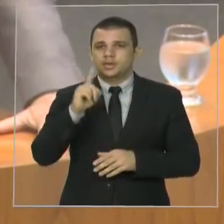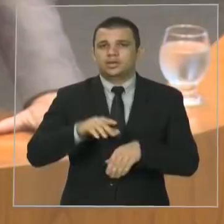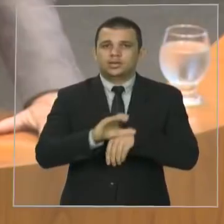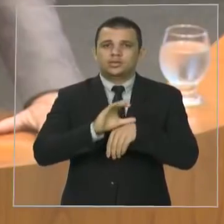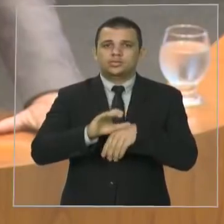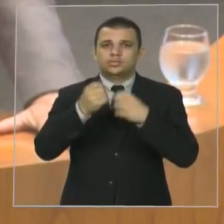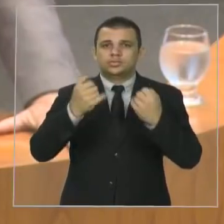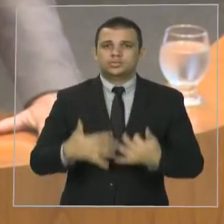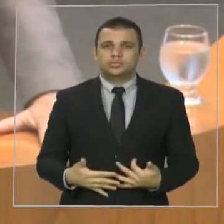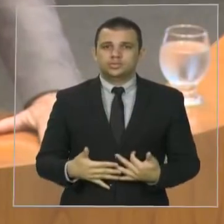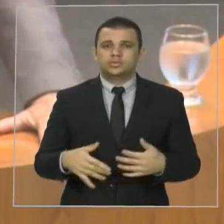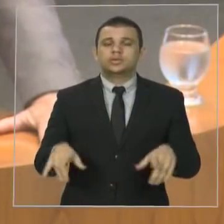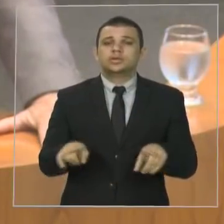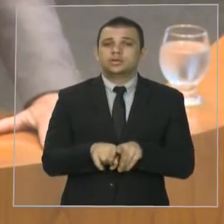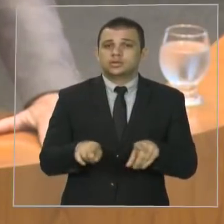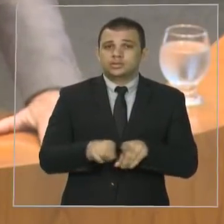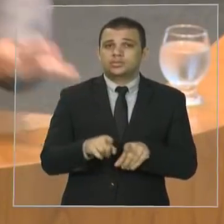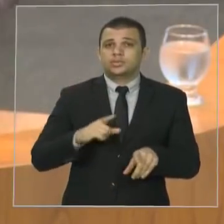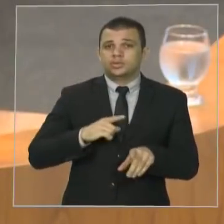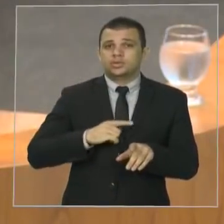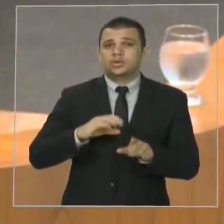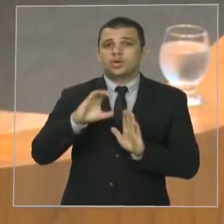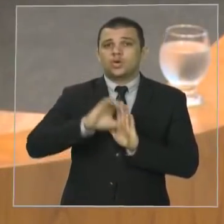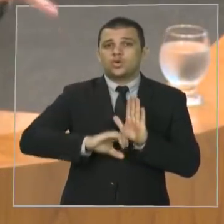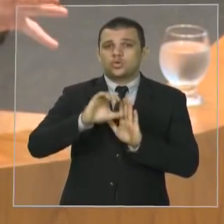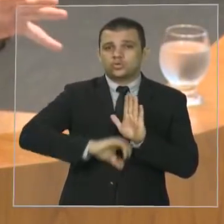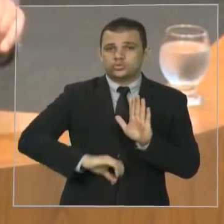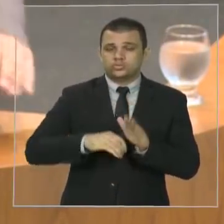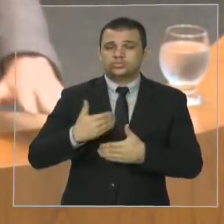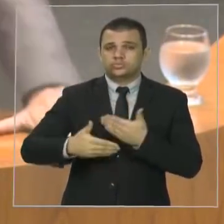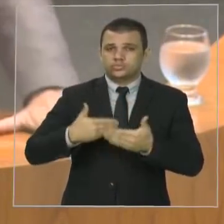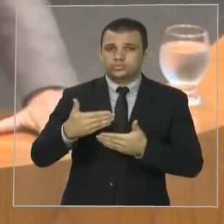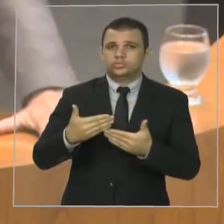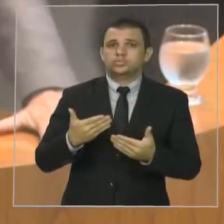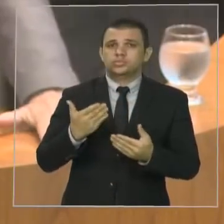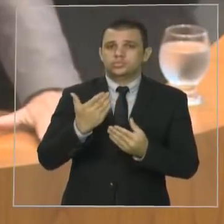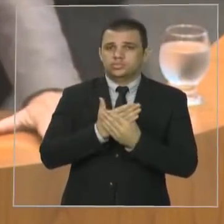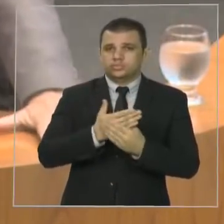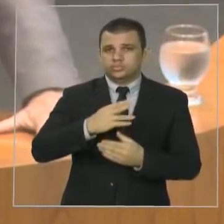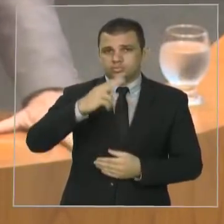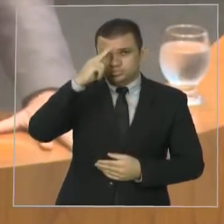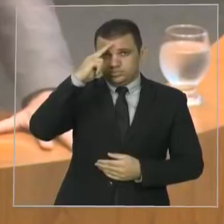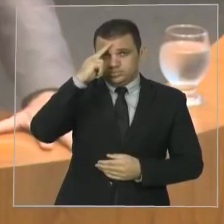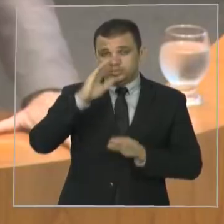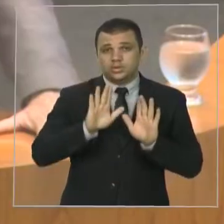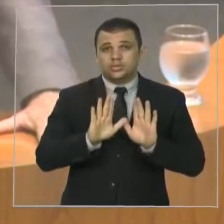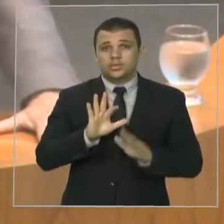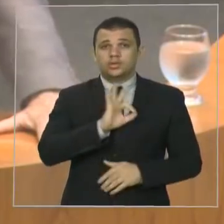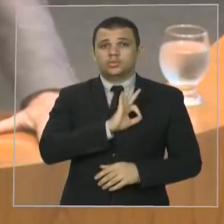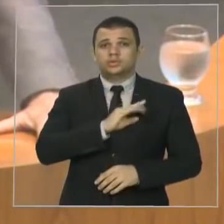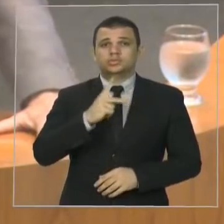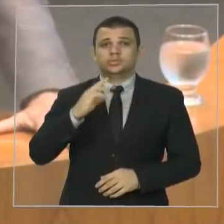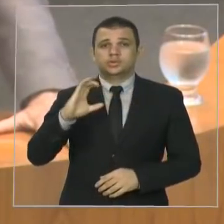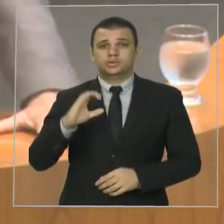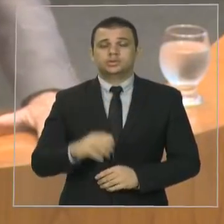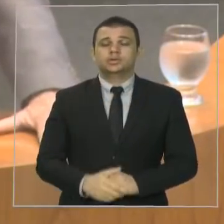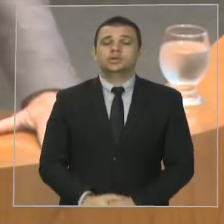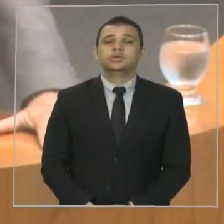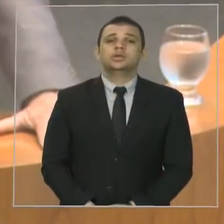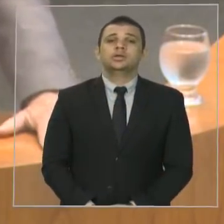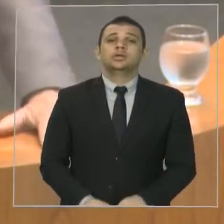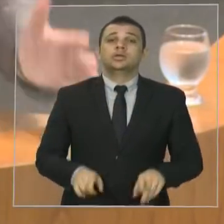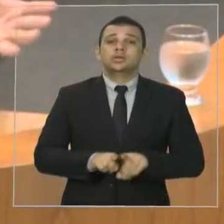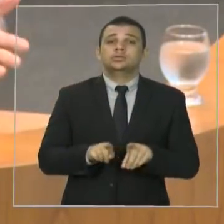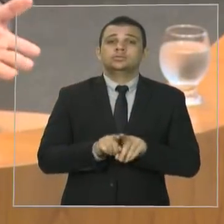A lei é diferente. A lei da Força Armada é uma e da Civil é outra. Agora,